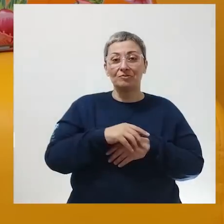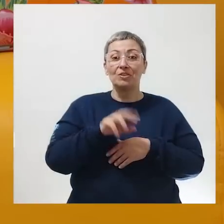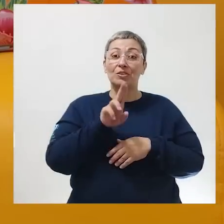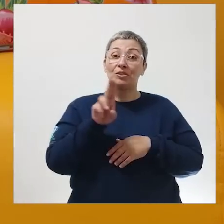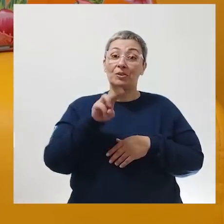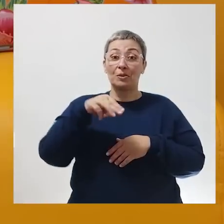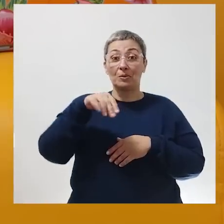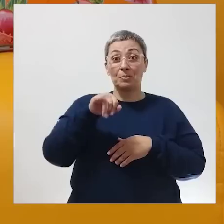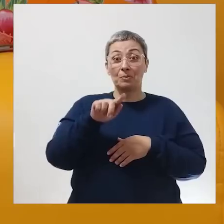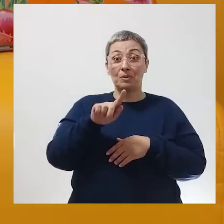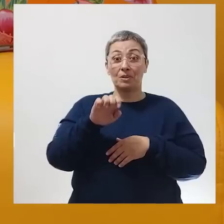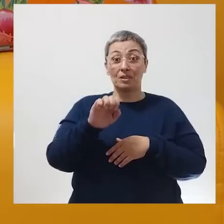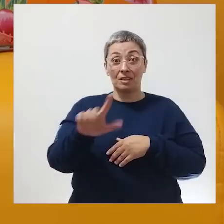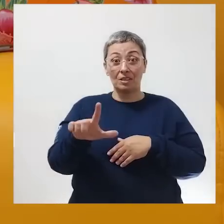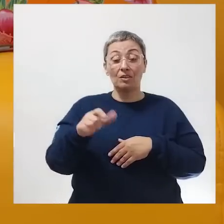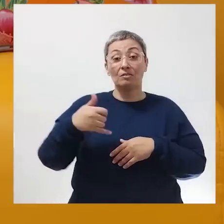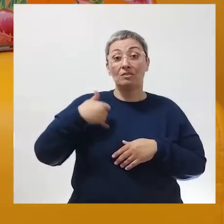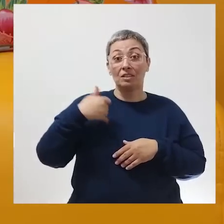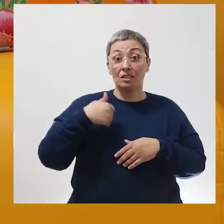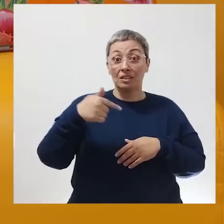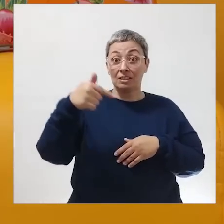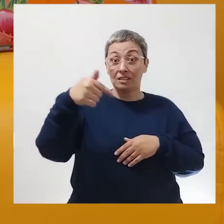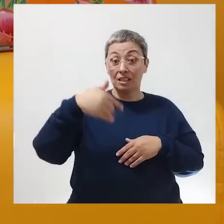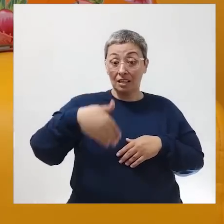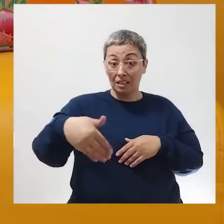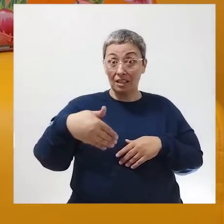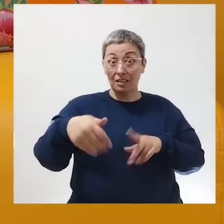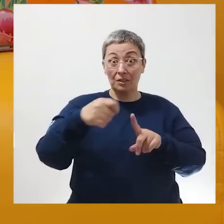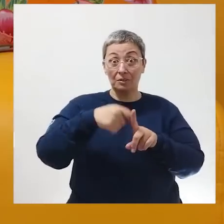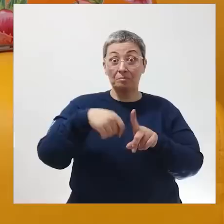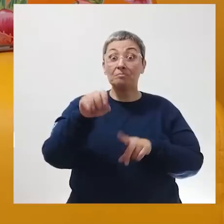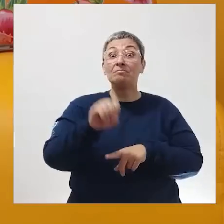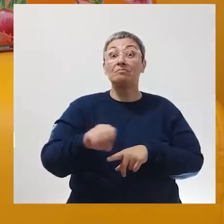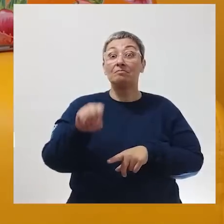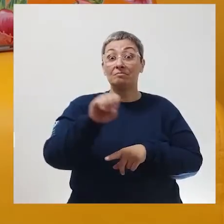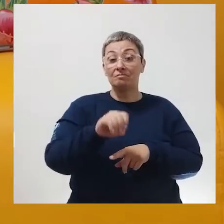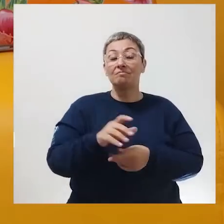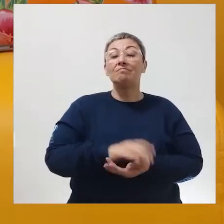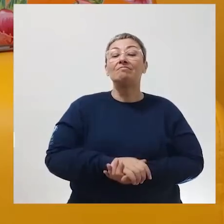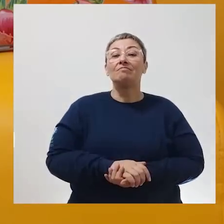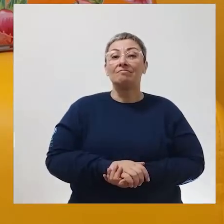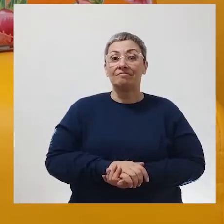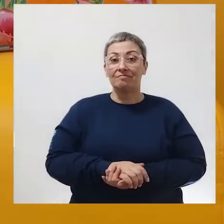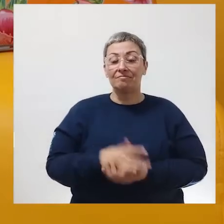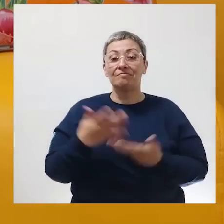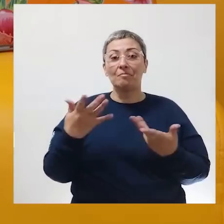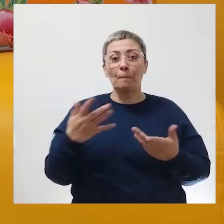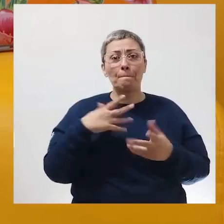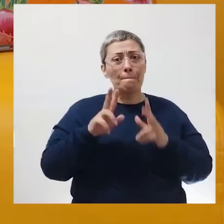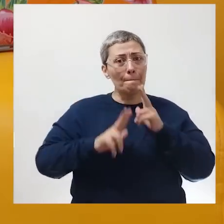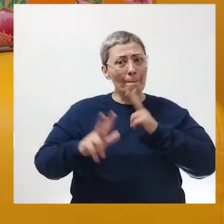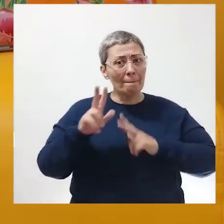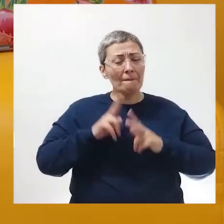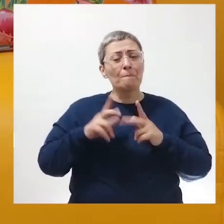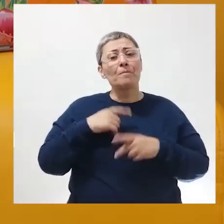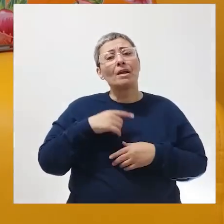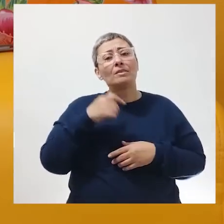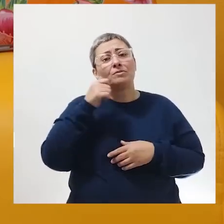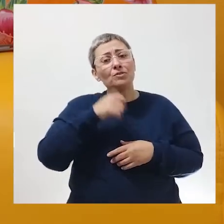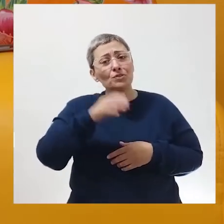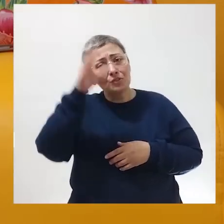afilhado, Miguel, que vai fazer 7 anos neste mês de outubro. Ele me